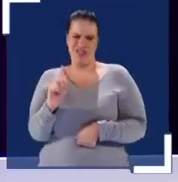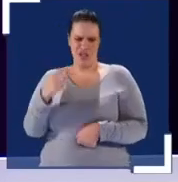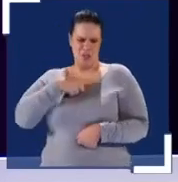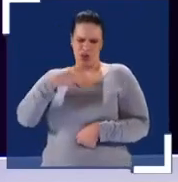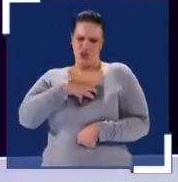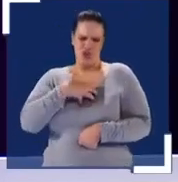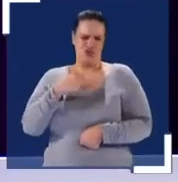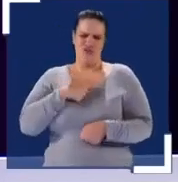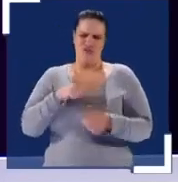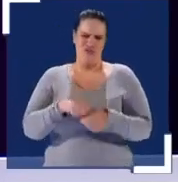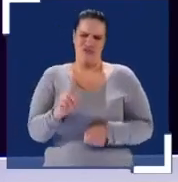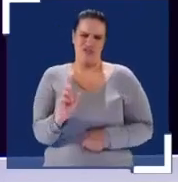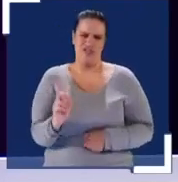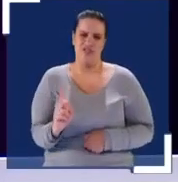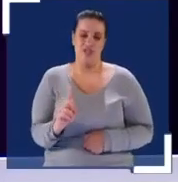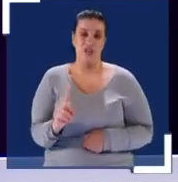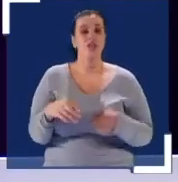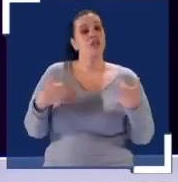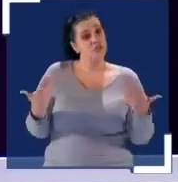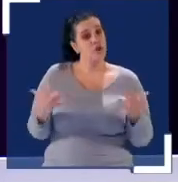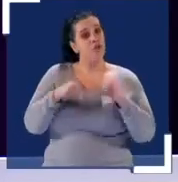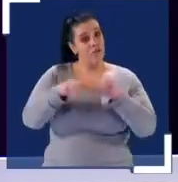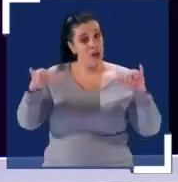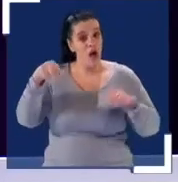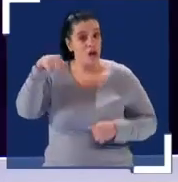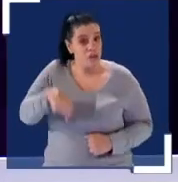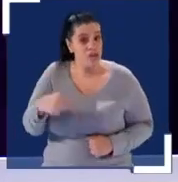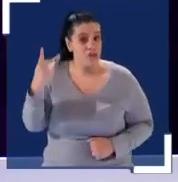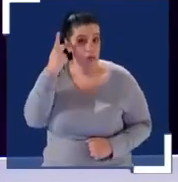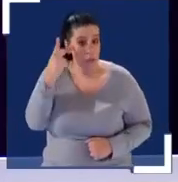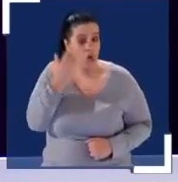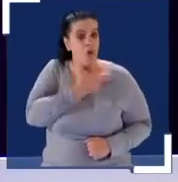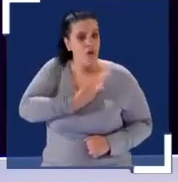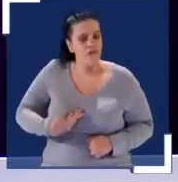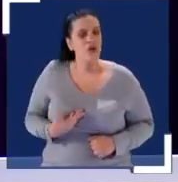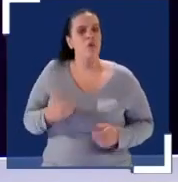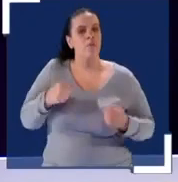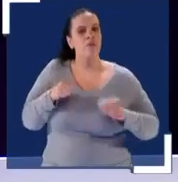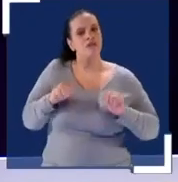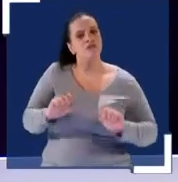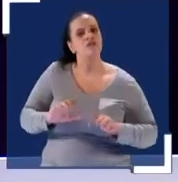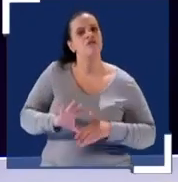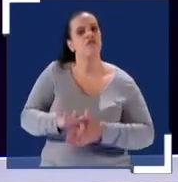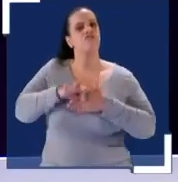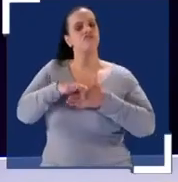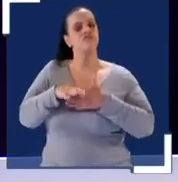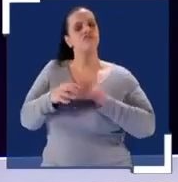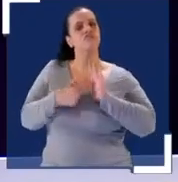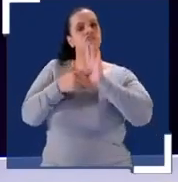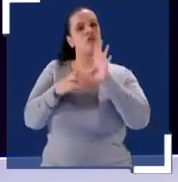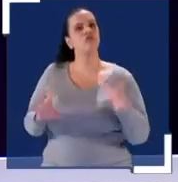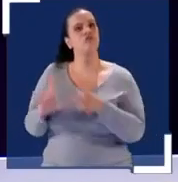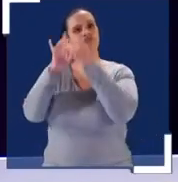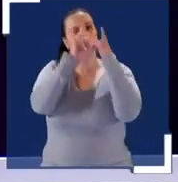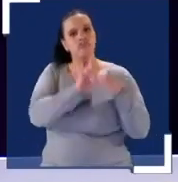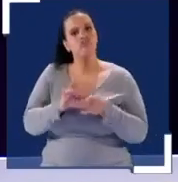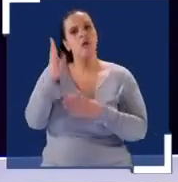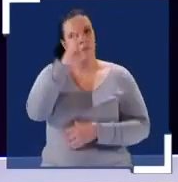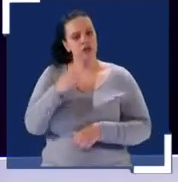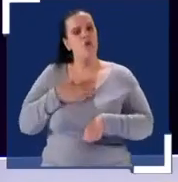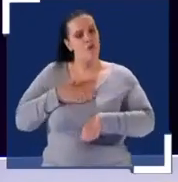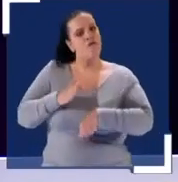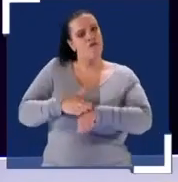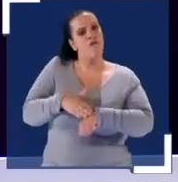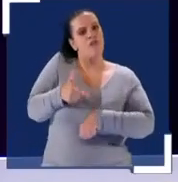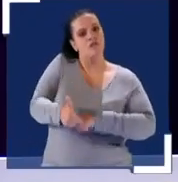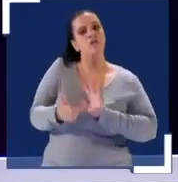jeito. Então, por isso, eu disse para as pessoas, olha, aqui em São Paulo, o governador tem que liderar o processo, tem que unir o Brasil, eu vou fazer assim, nós vamos dar um exemplo